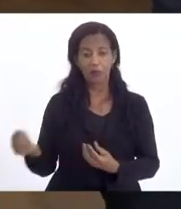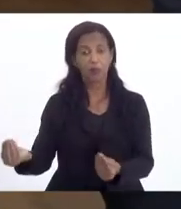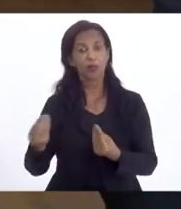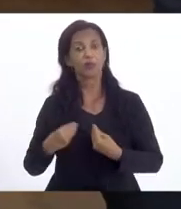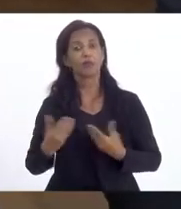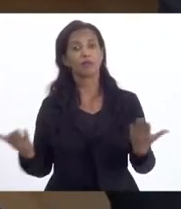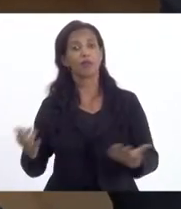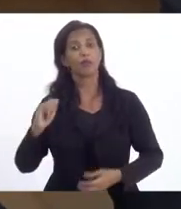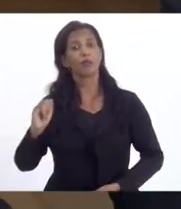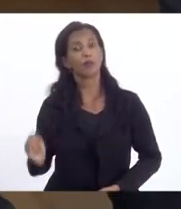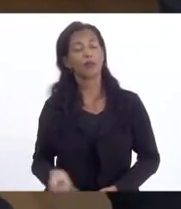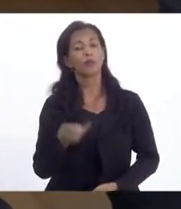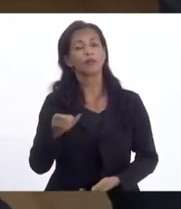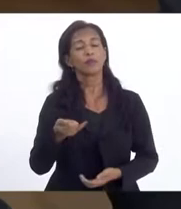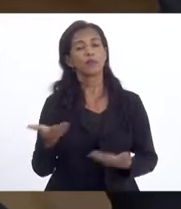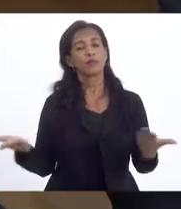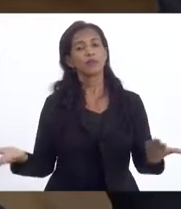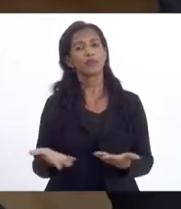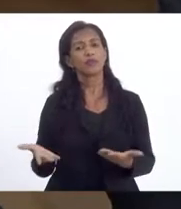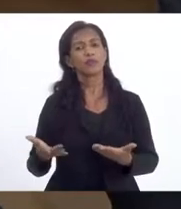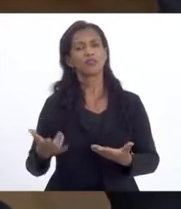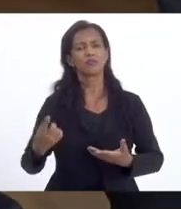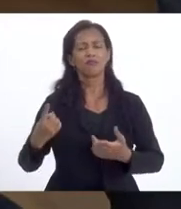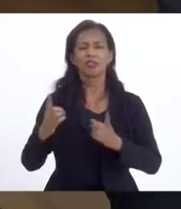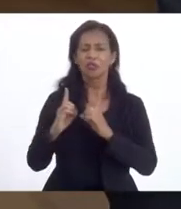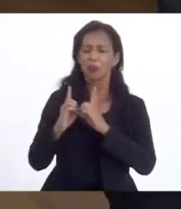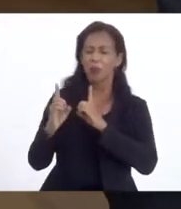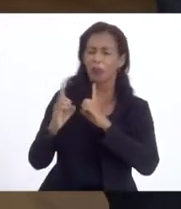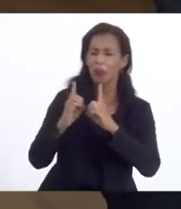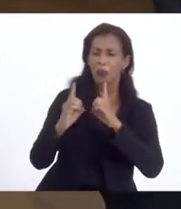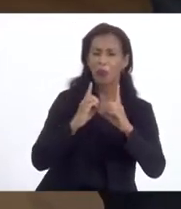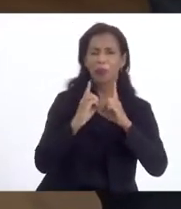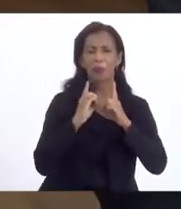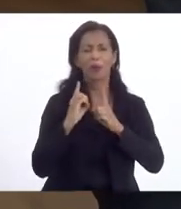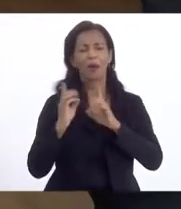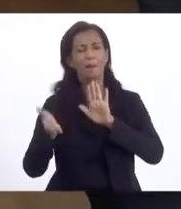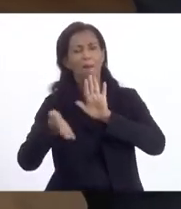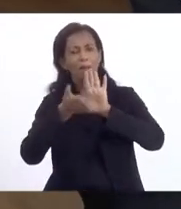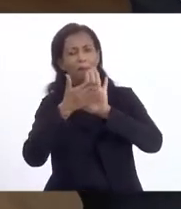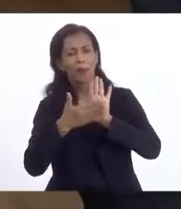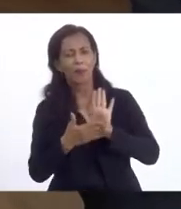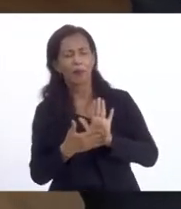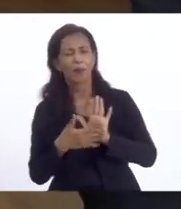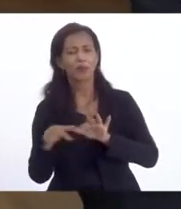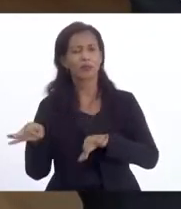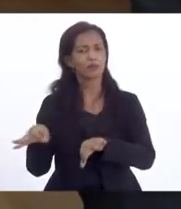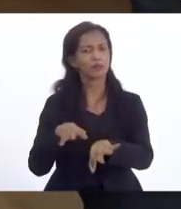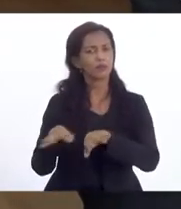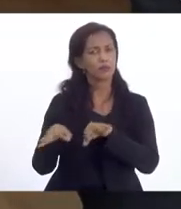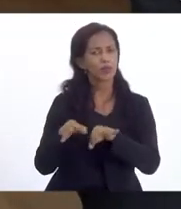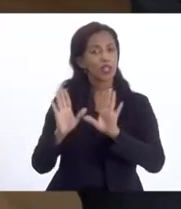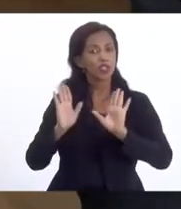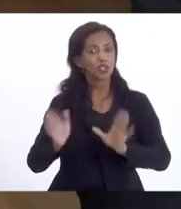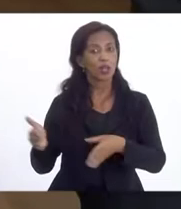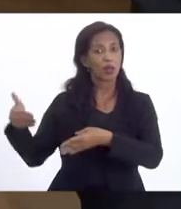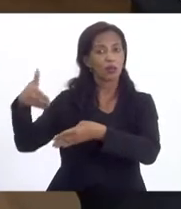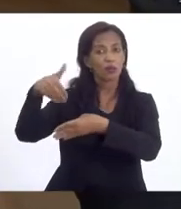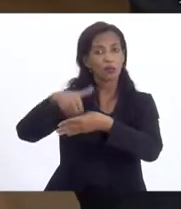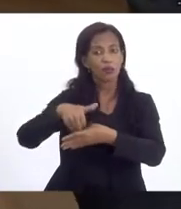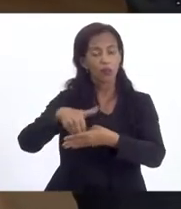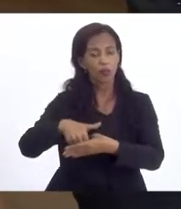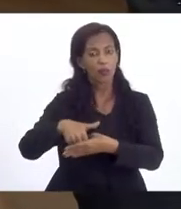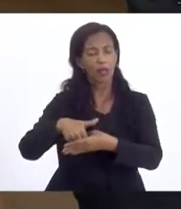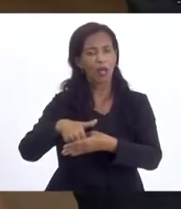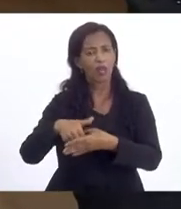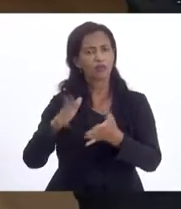essa oportunidade de discutir uma proposta, um projeto que já votado, já